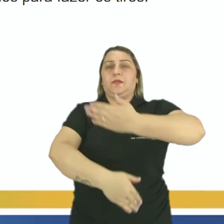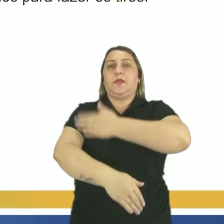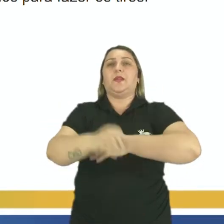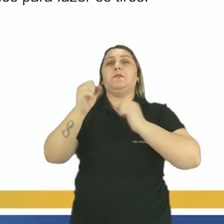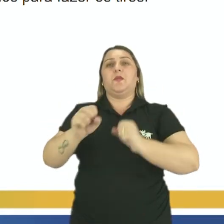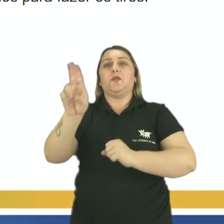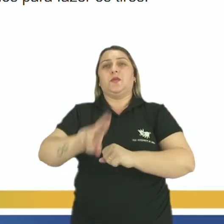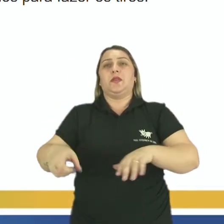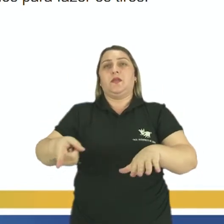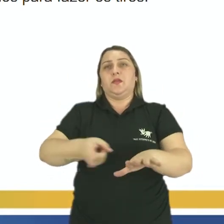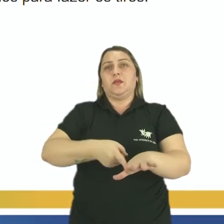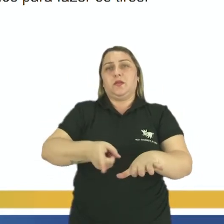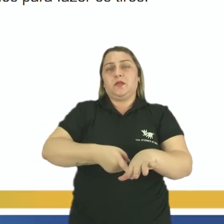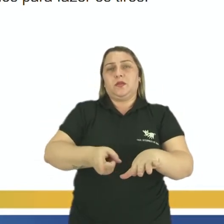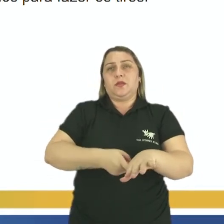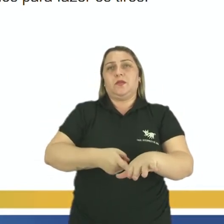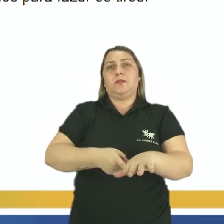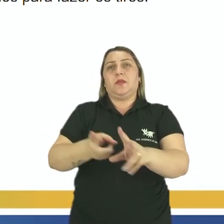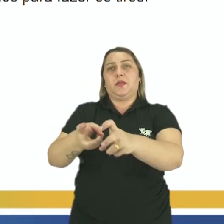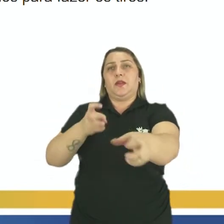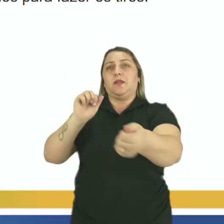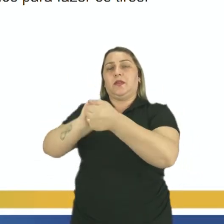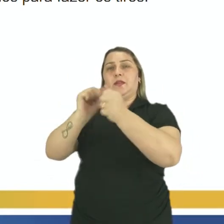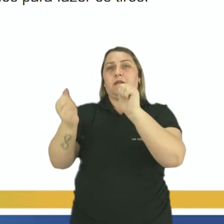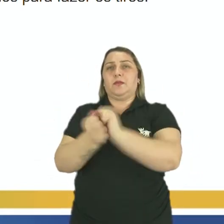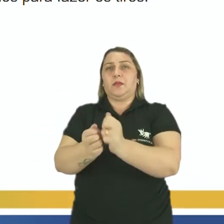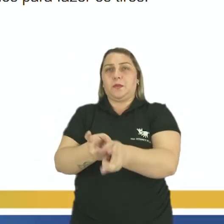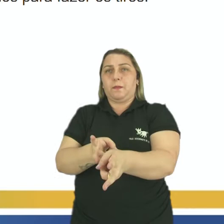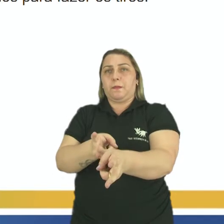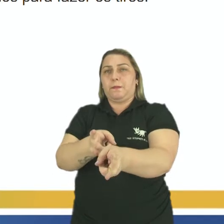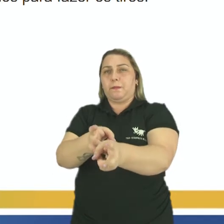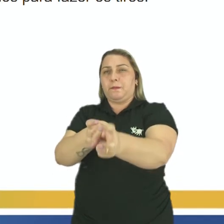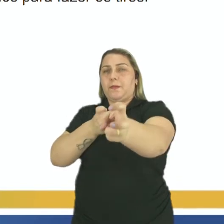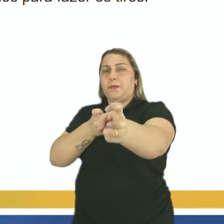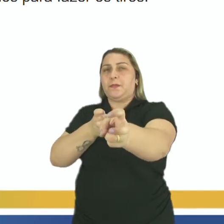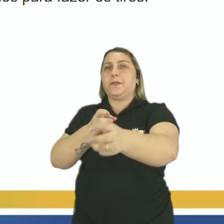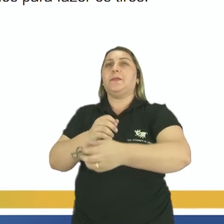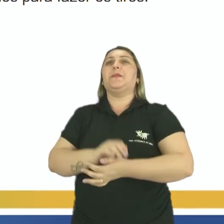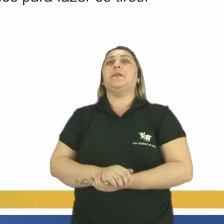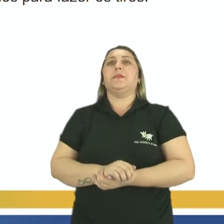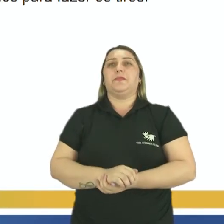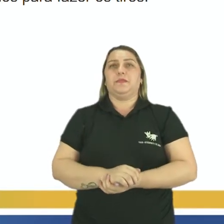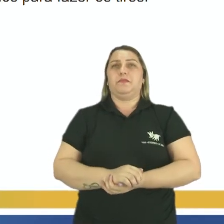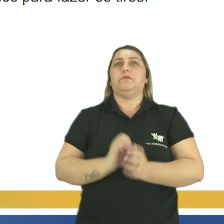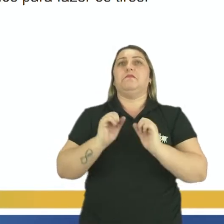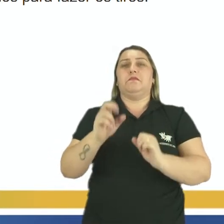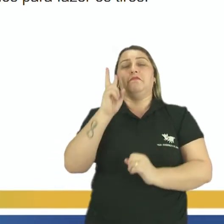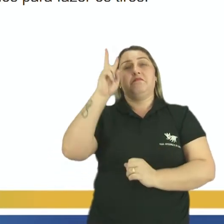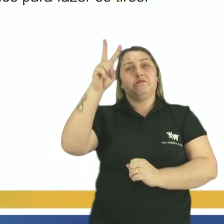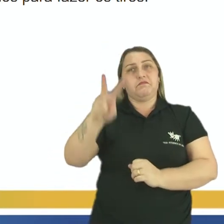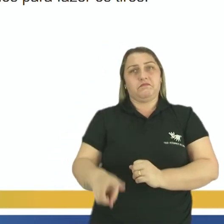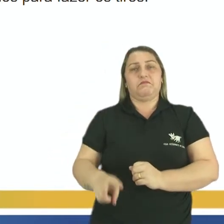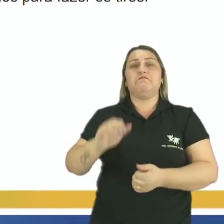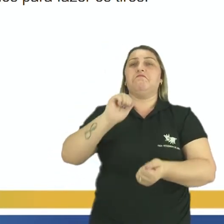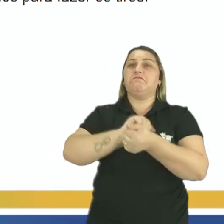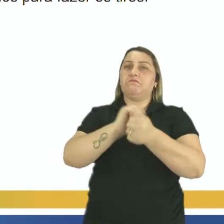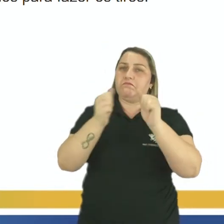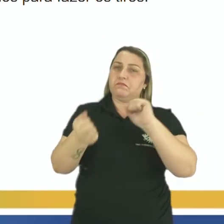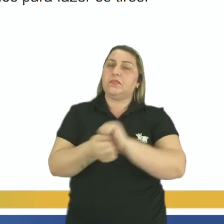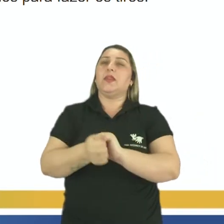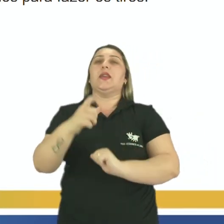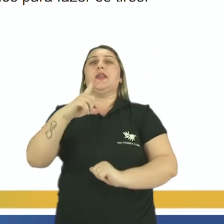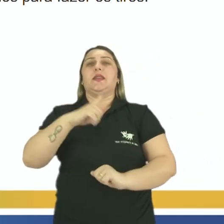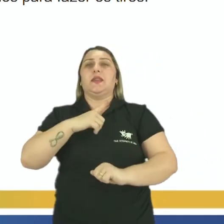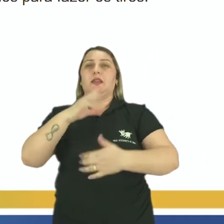usar os pés e arcos adaptados para fazerem os tiros, o que é muito interessante, né? A gente pode ver que ela é bem adaptada, tem